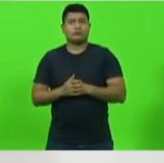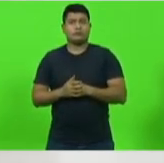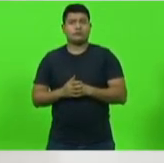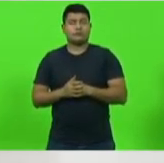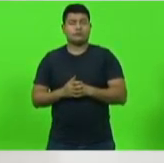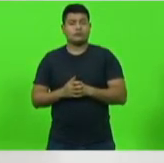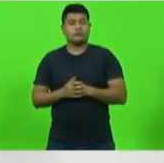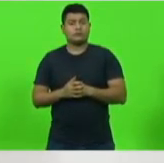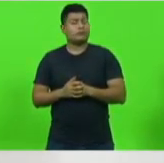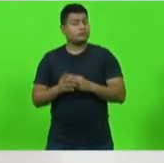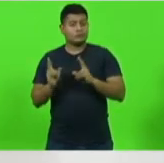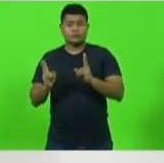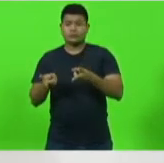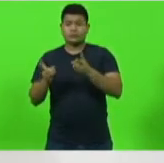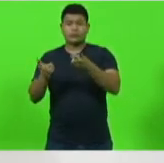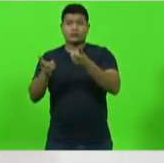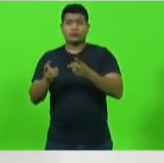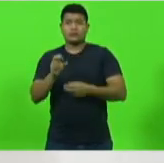vigência.